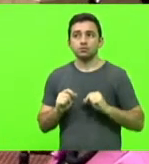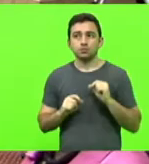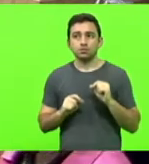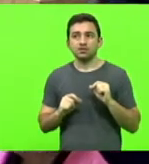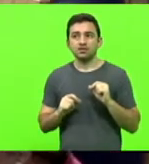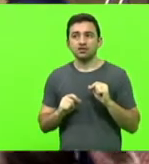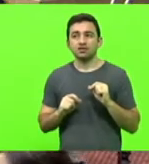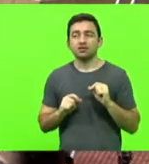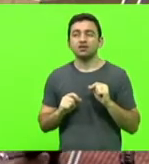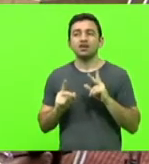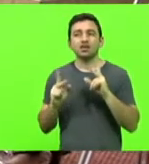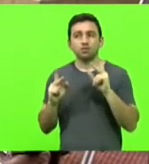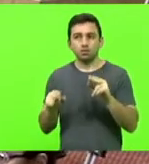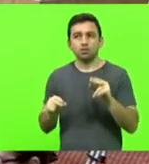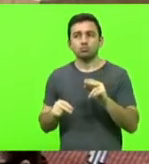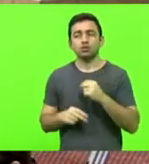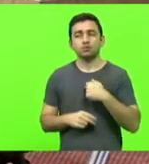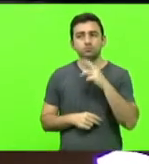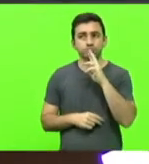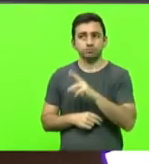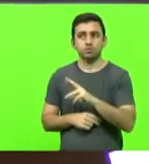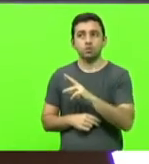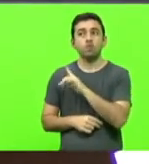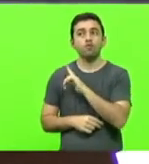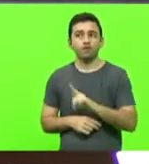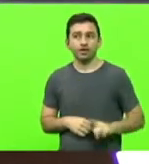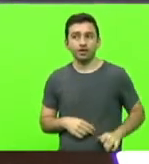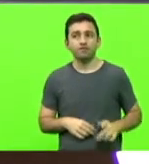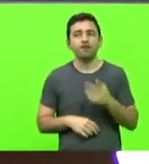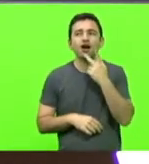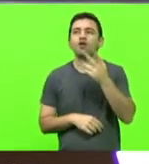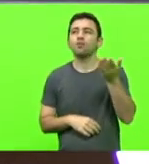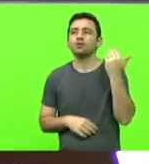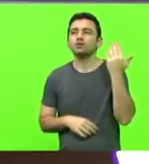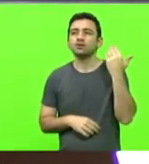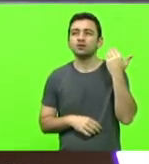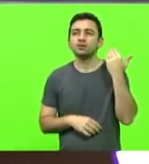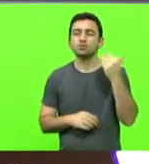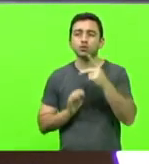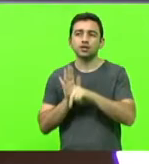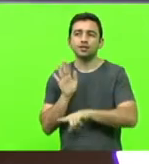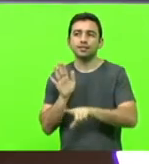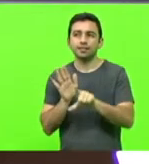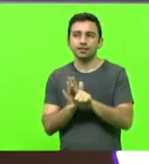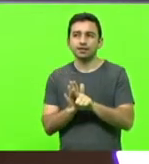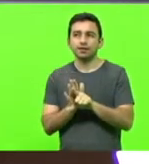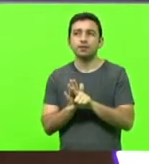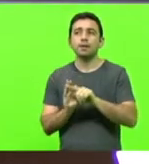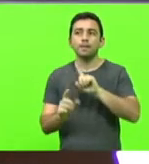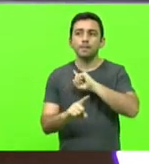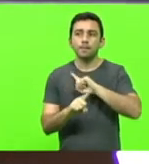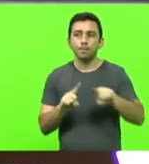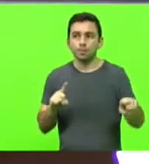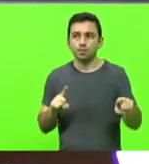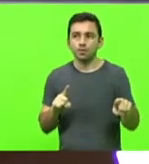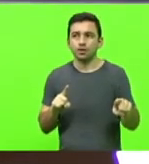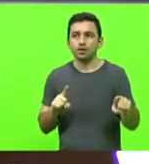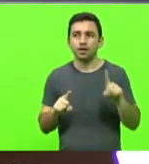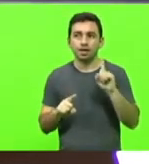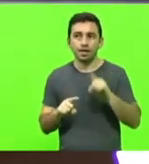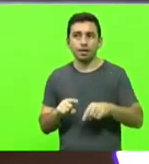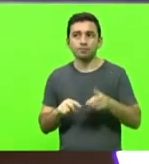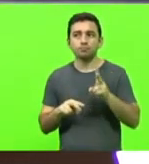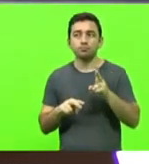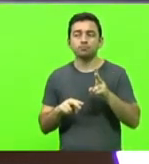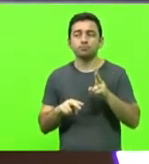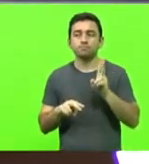mesma retórica que o governo colocou naquele projeto de lei que nós fizemos aqui, proibindo a detenção de